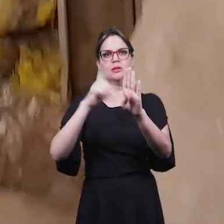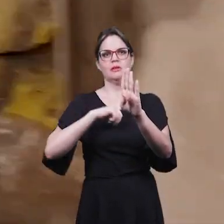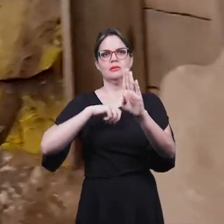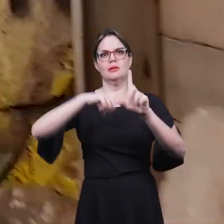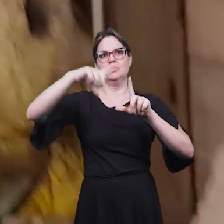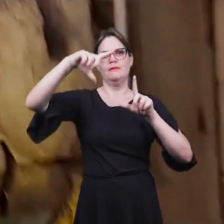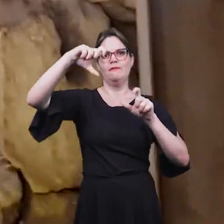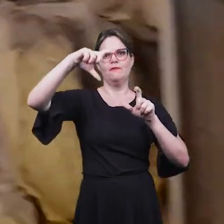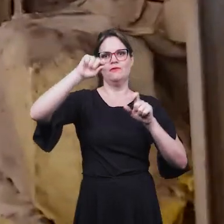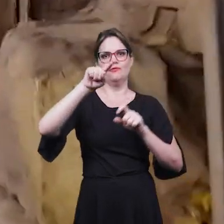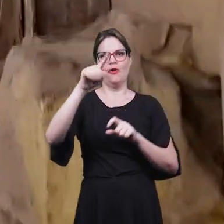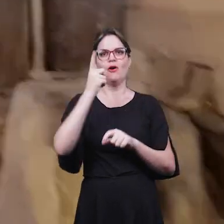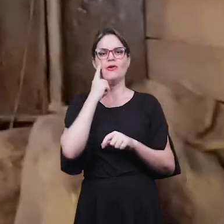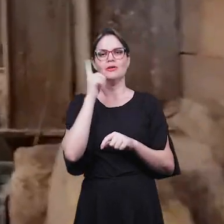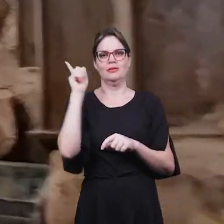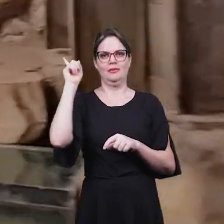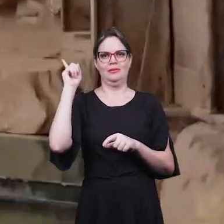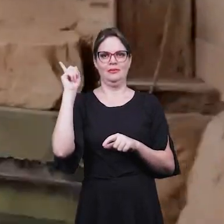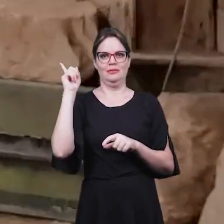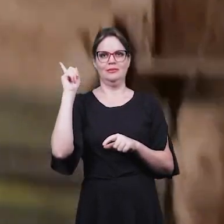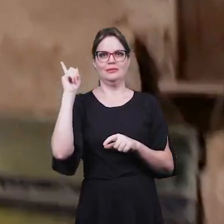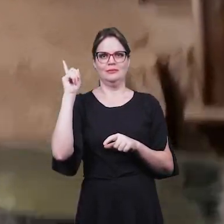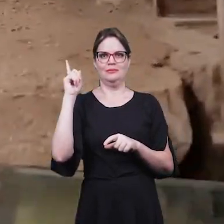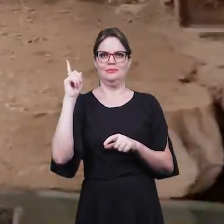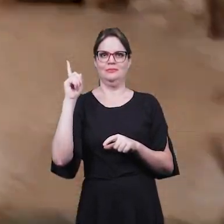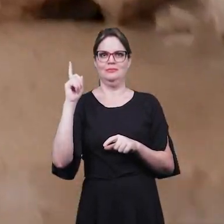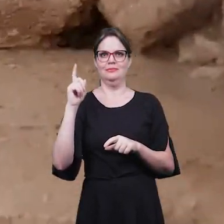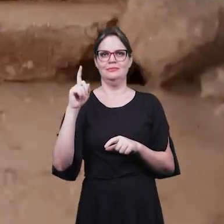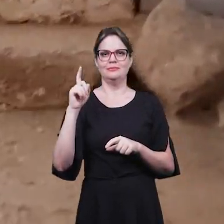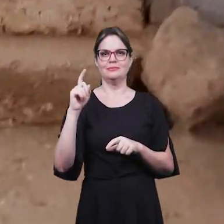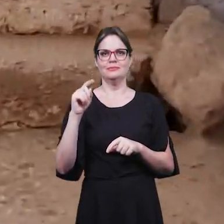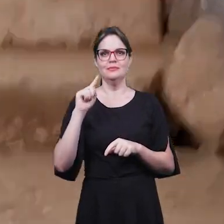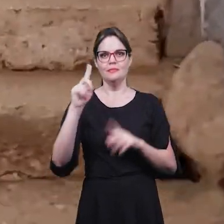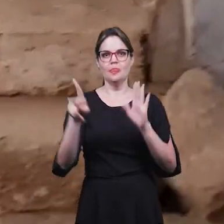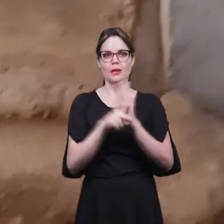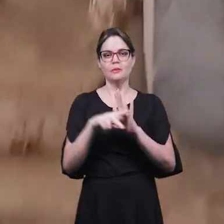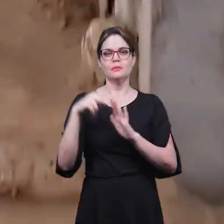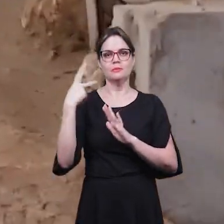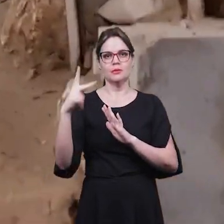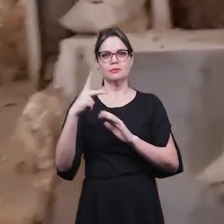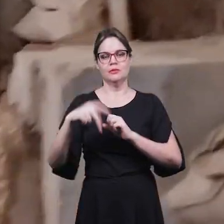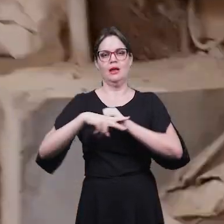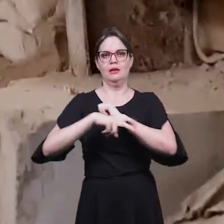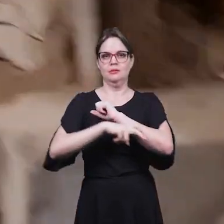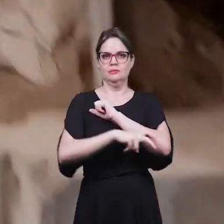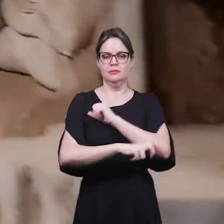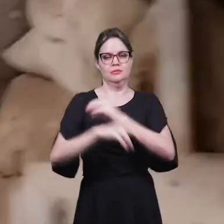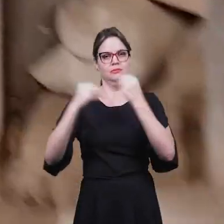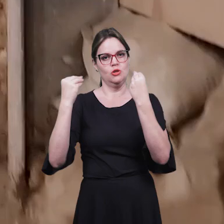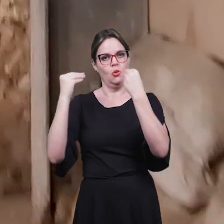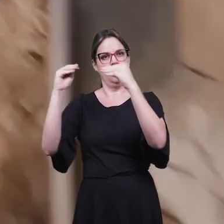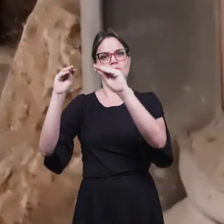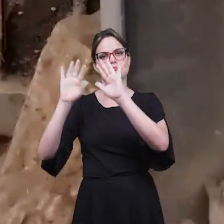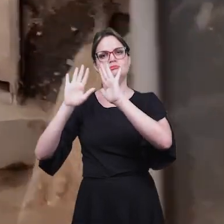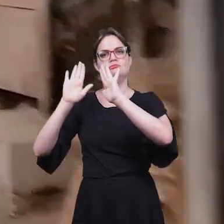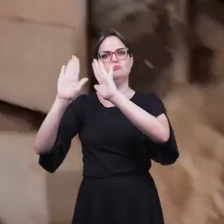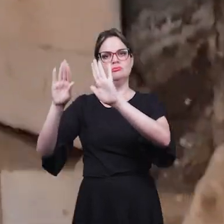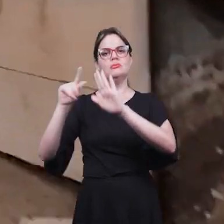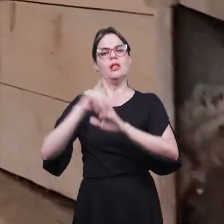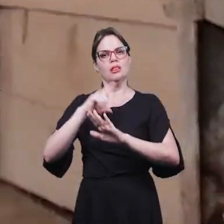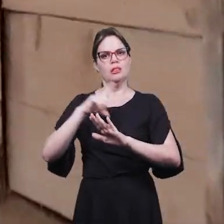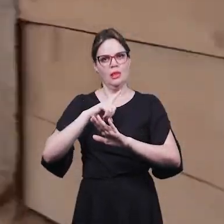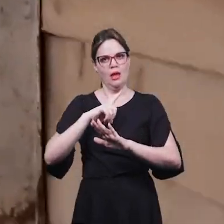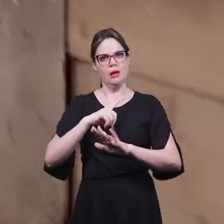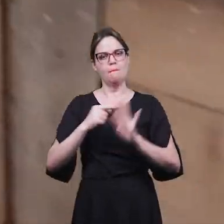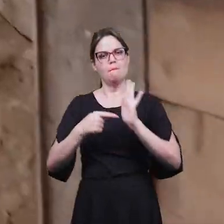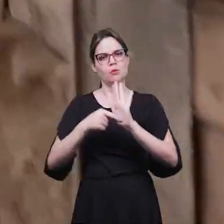essa figura. Ou seja, essa figura aqui não é uma figura colocada pelos arqueólogos lá de Jerusalém. Então tem